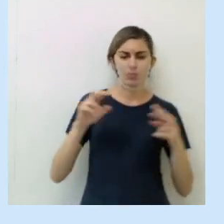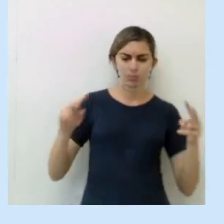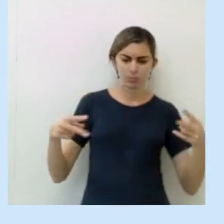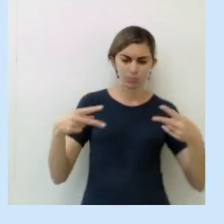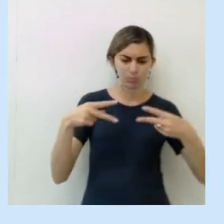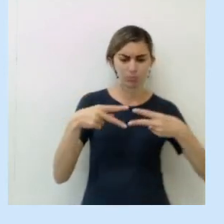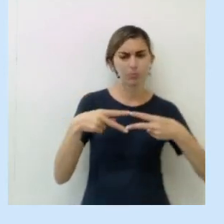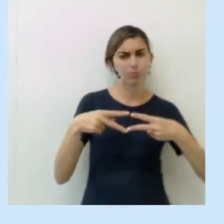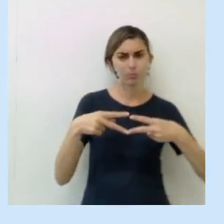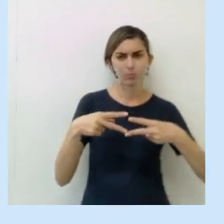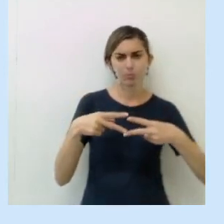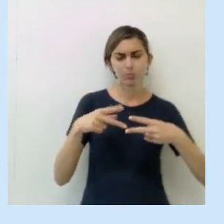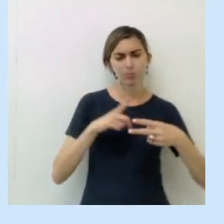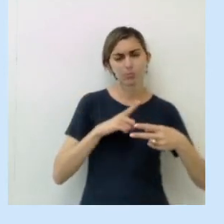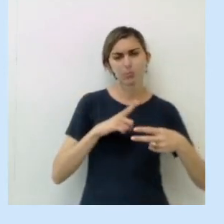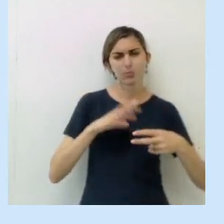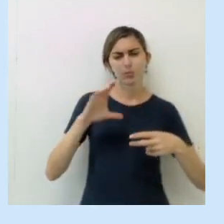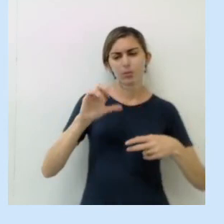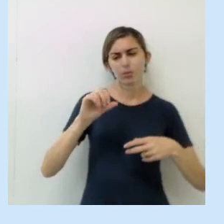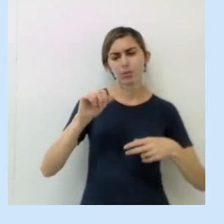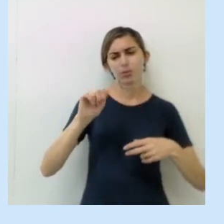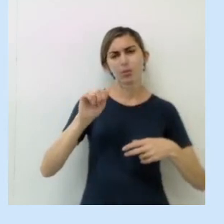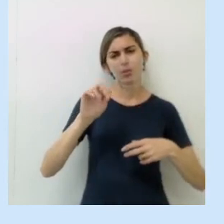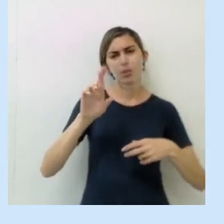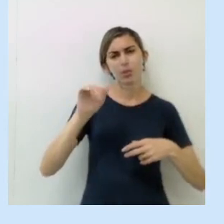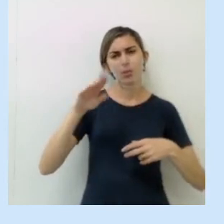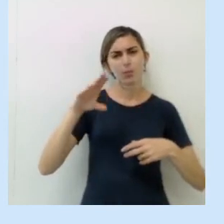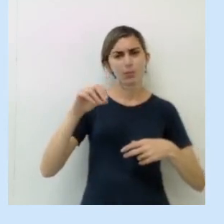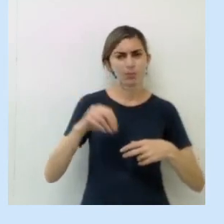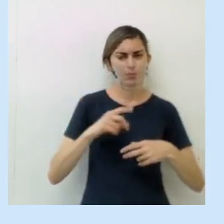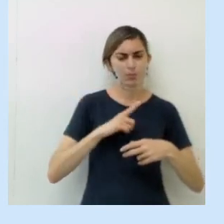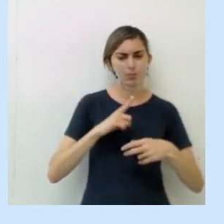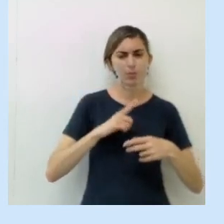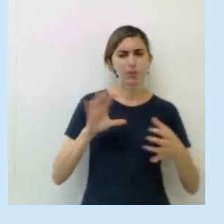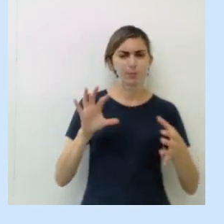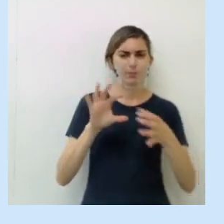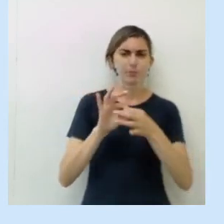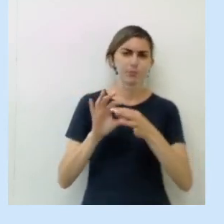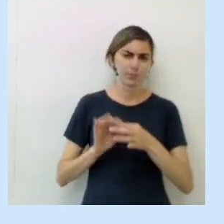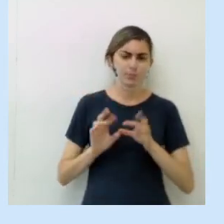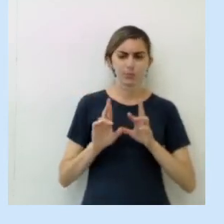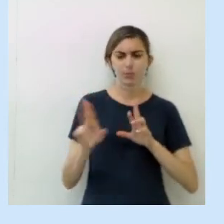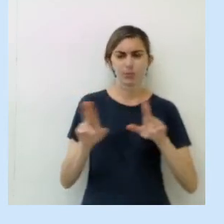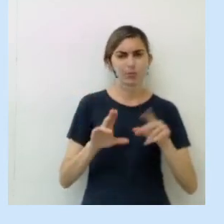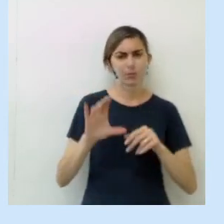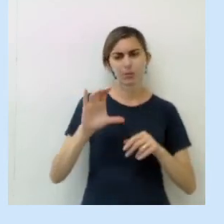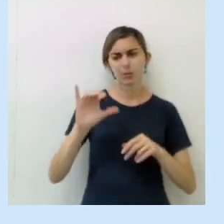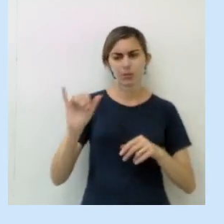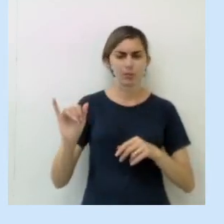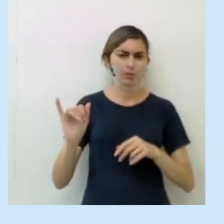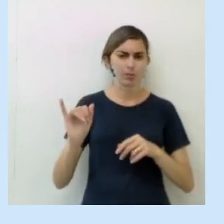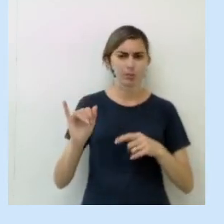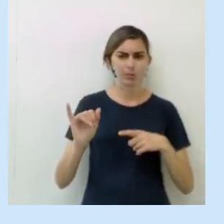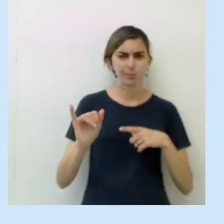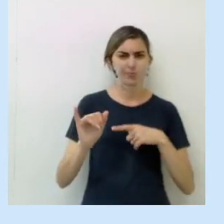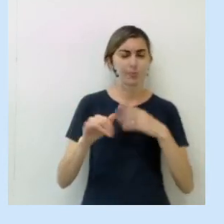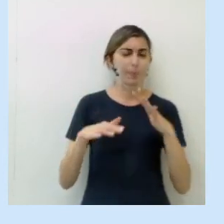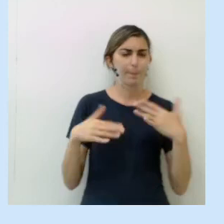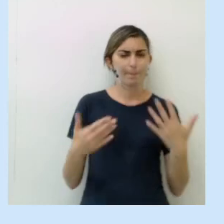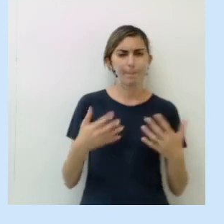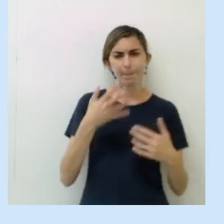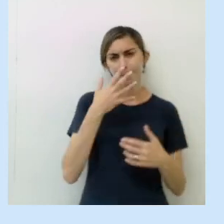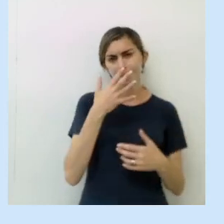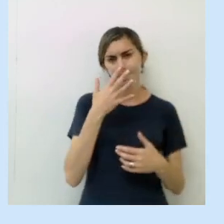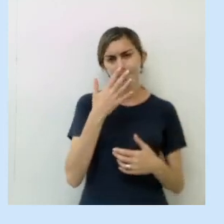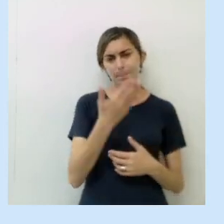ligação dupla entre carbonos, que possuem os ligantes diferentes de si, certo? Então observa